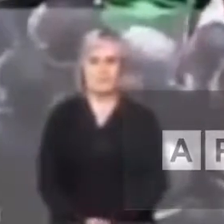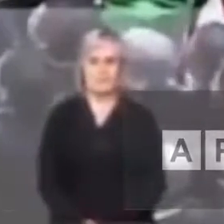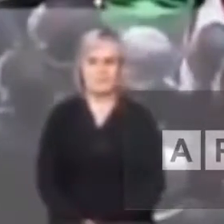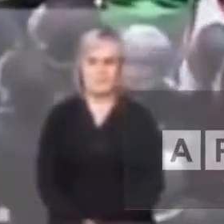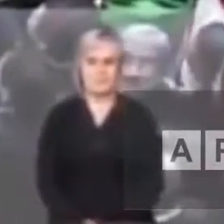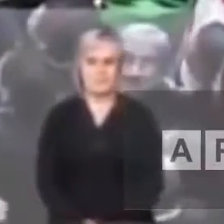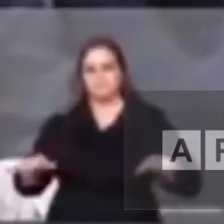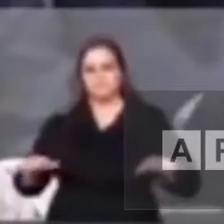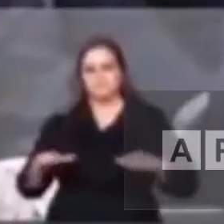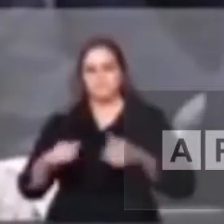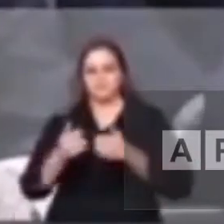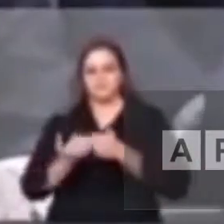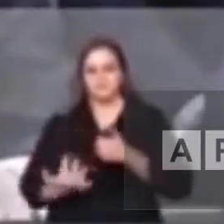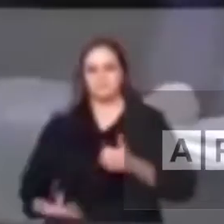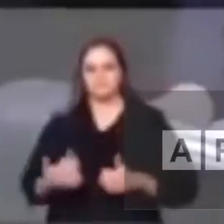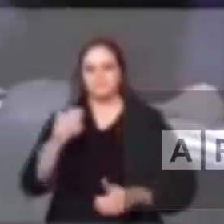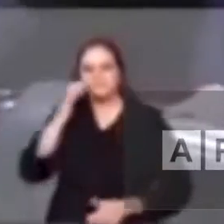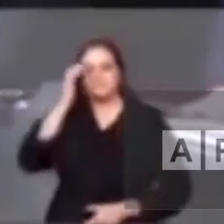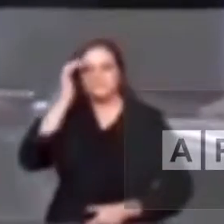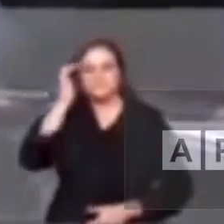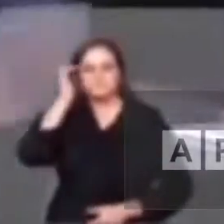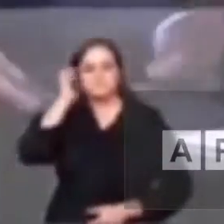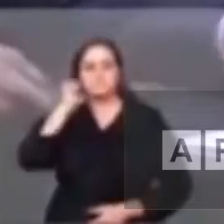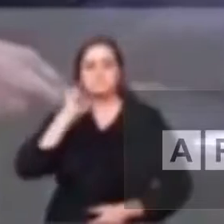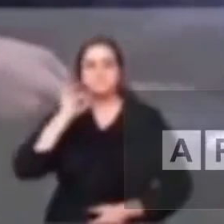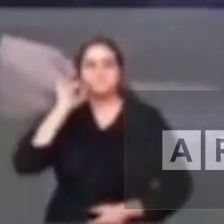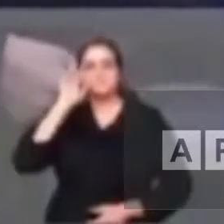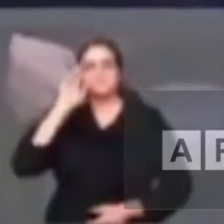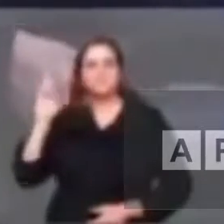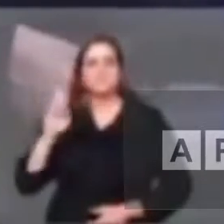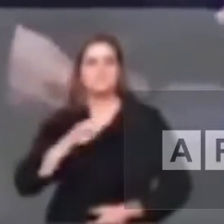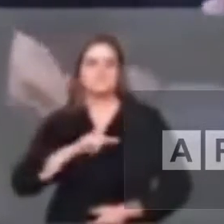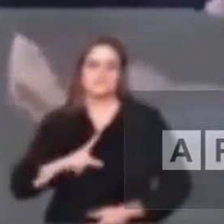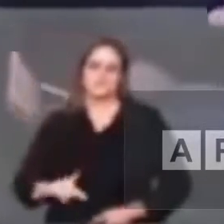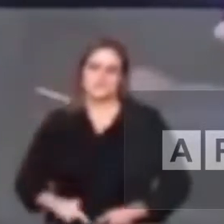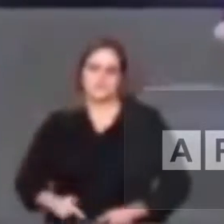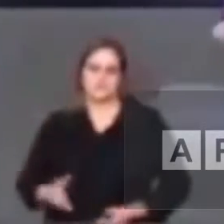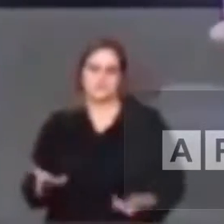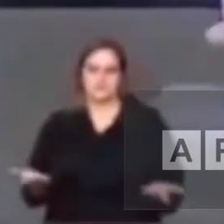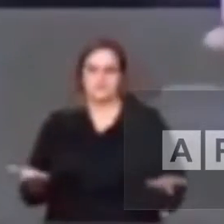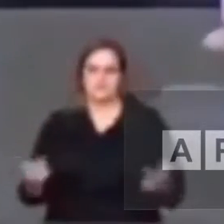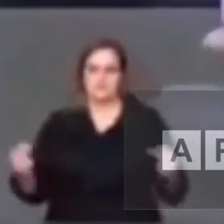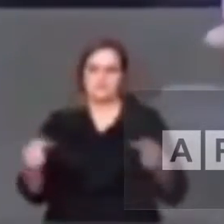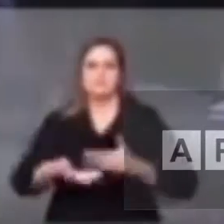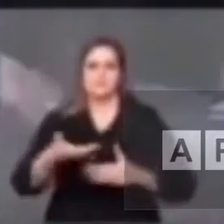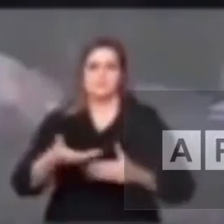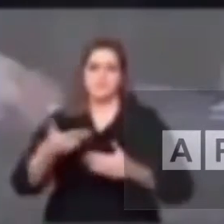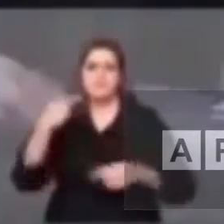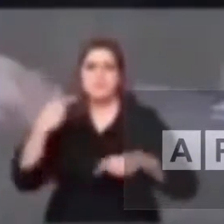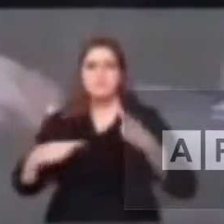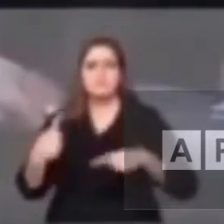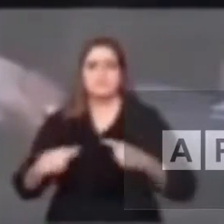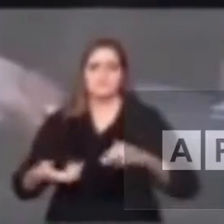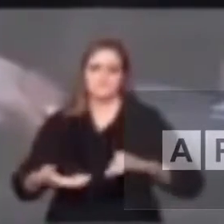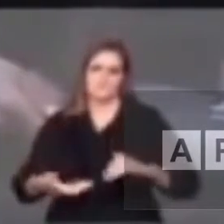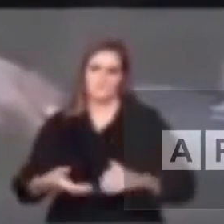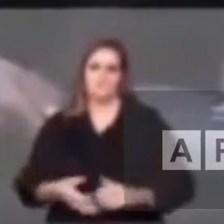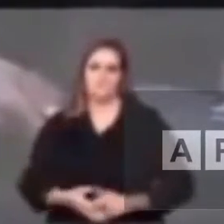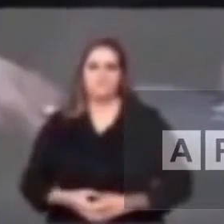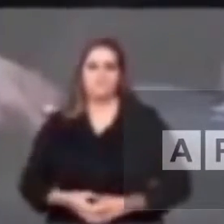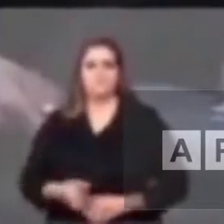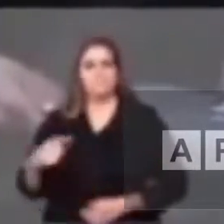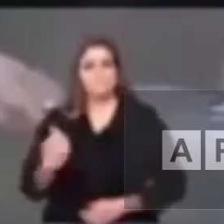PSD. Não existe nada mais democrático do que estamos fazendo aqui. Nós